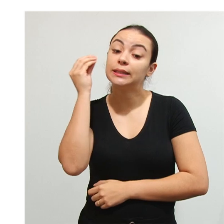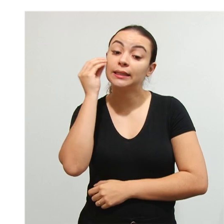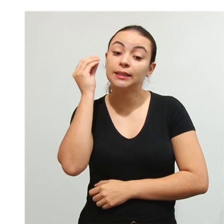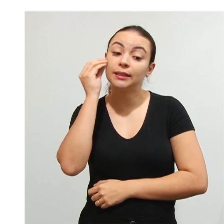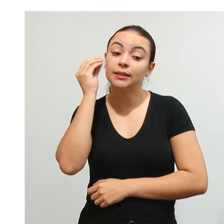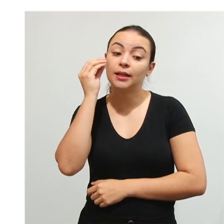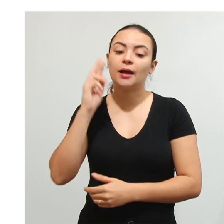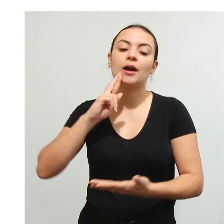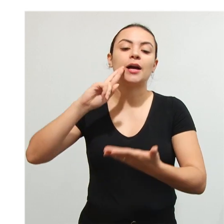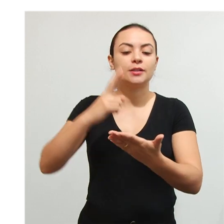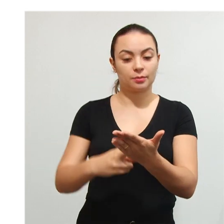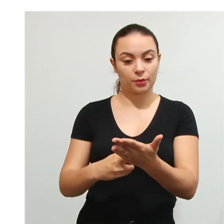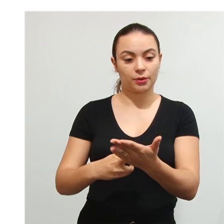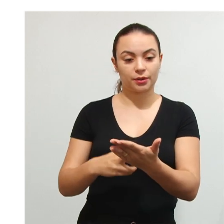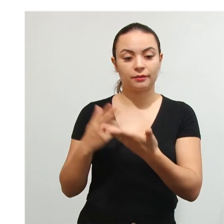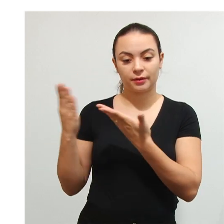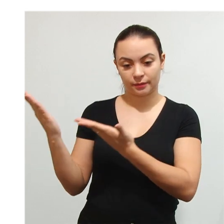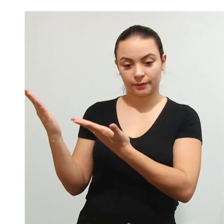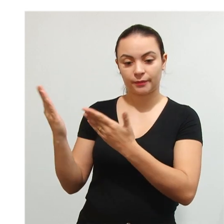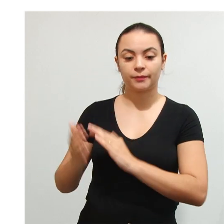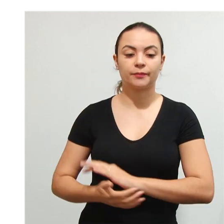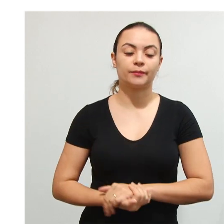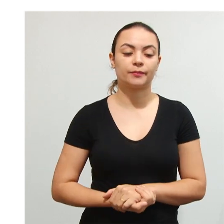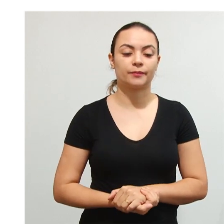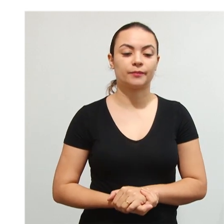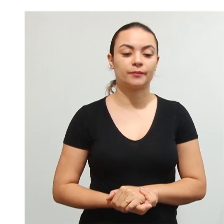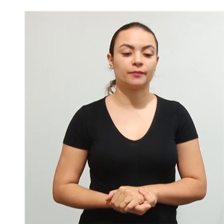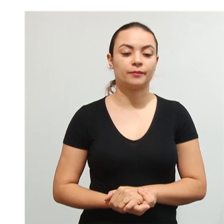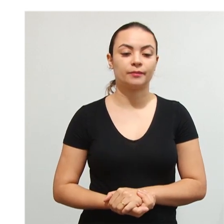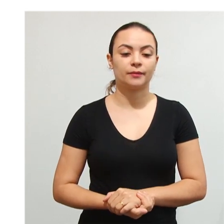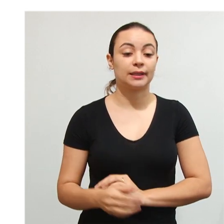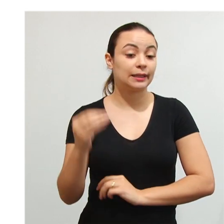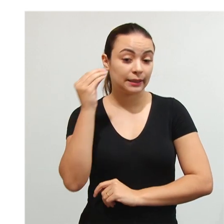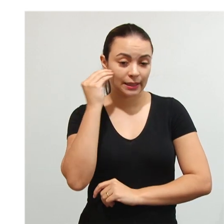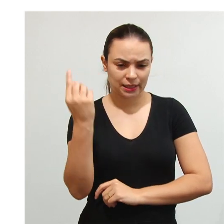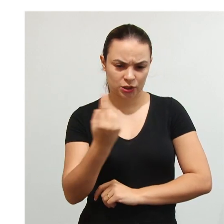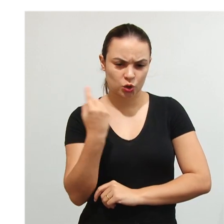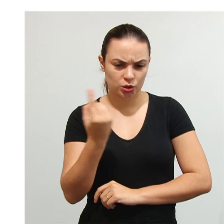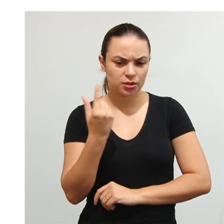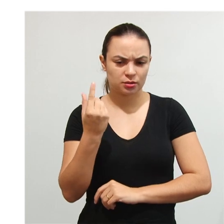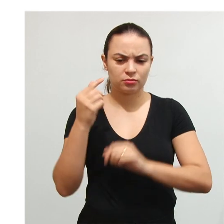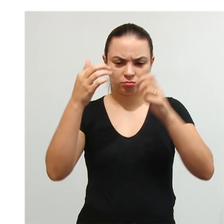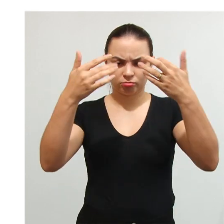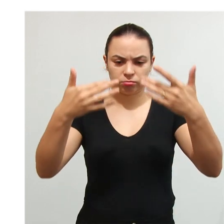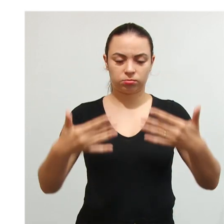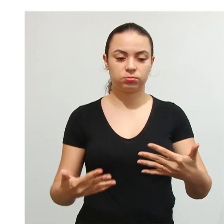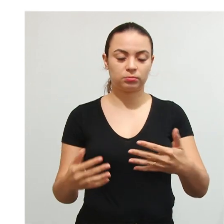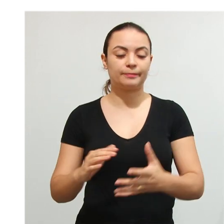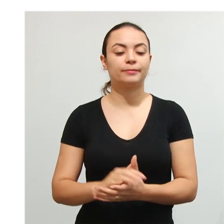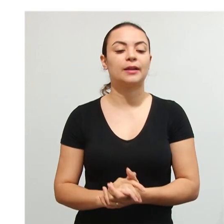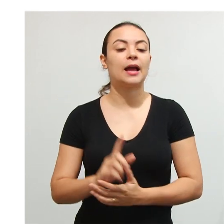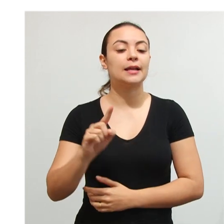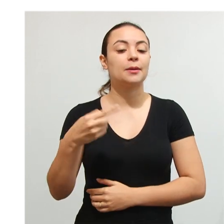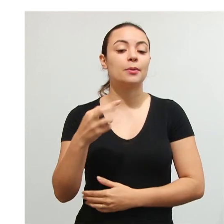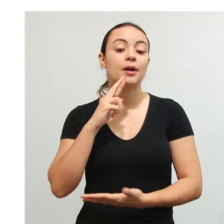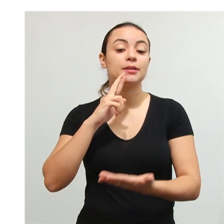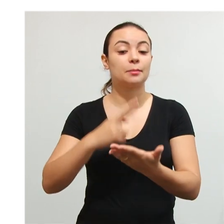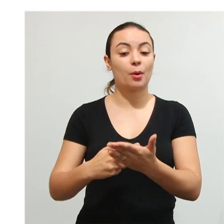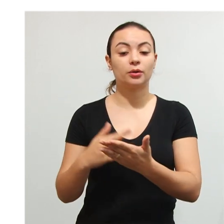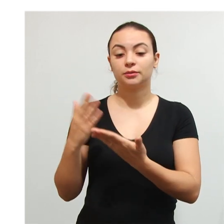de 2.81% ao mês então Observe se a gente